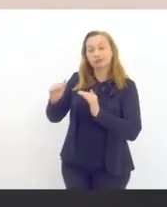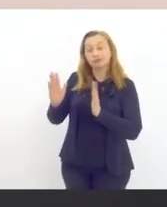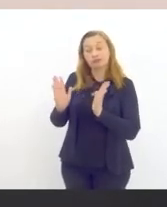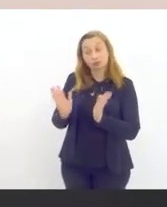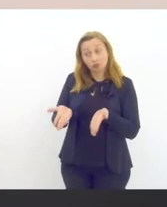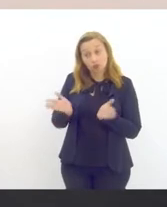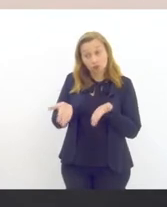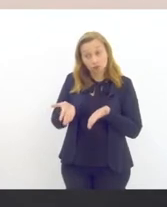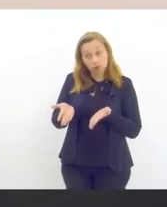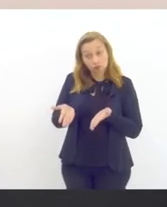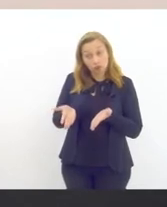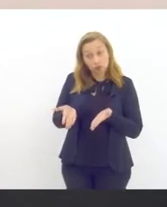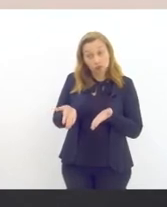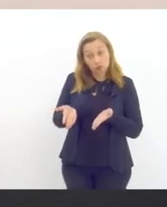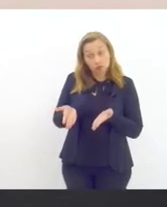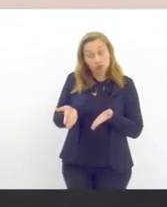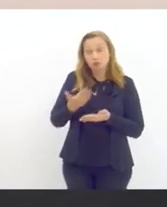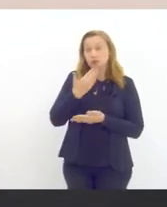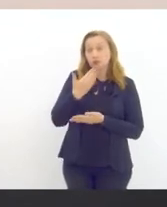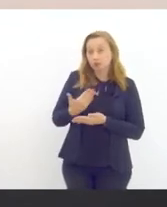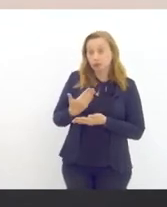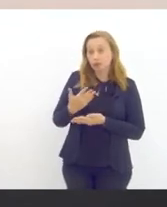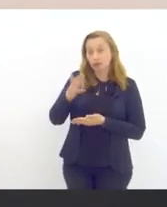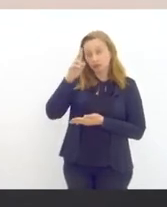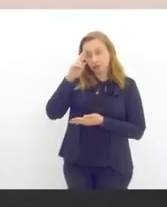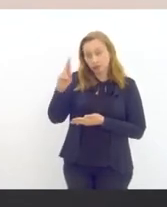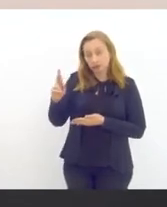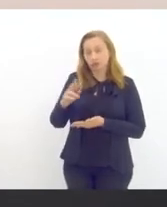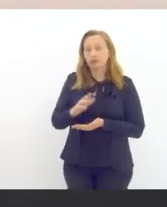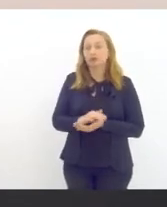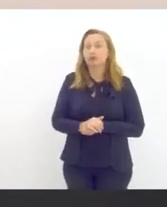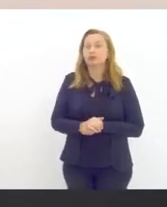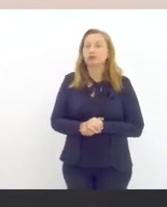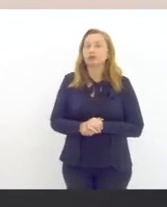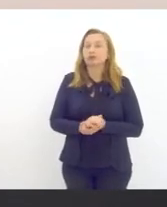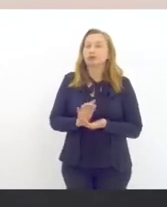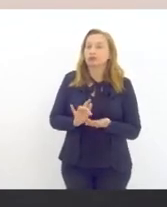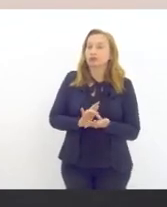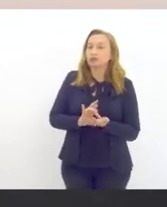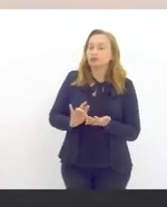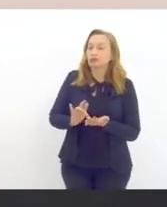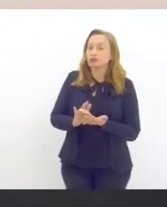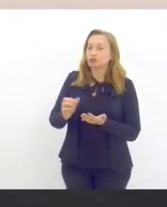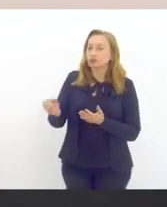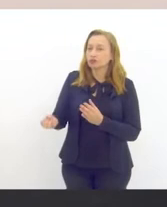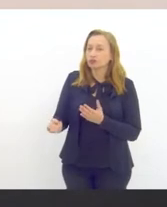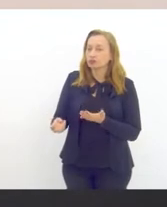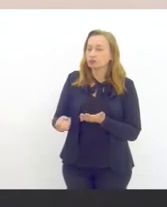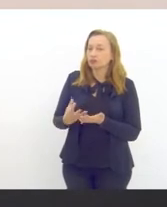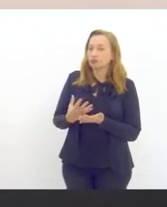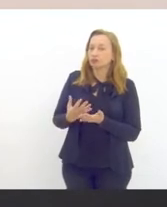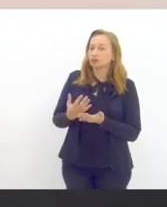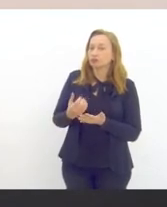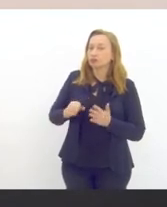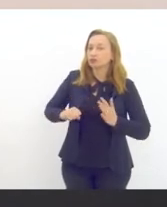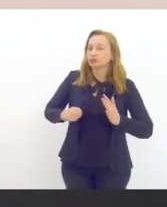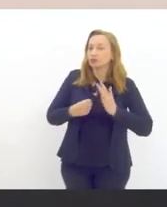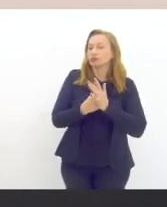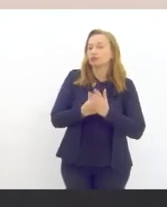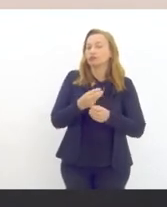hoje, pedindo por sua simular o impacto do município da